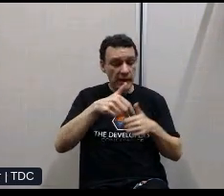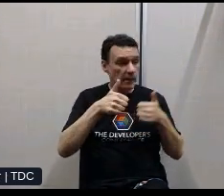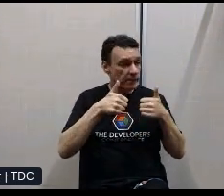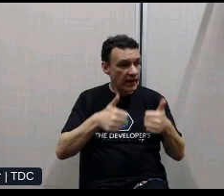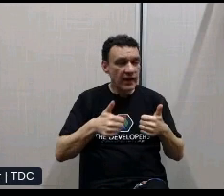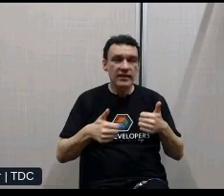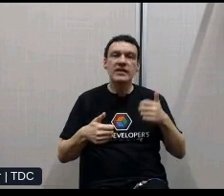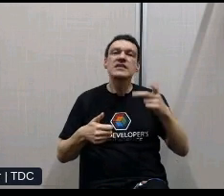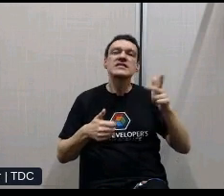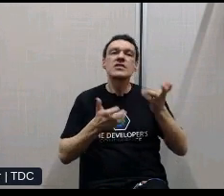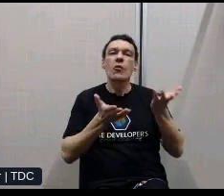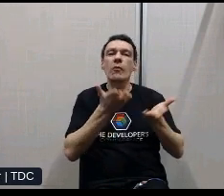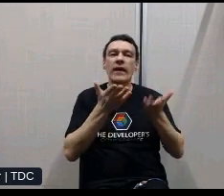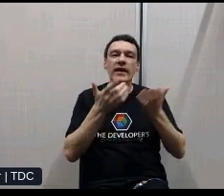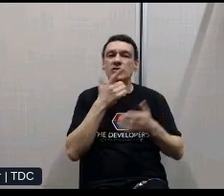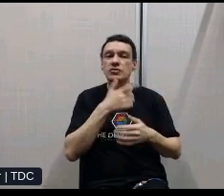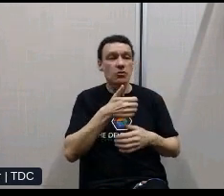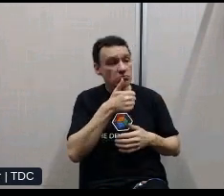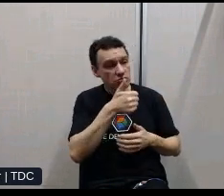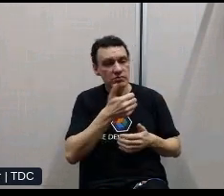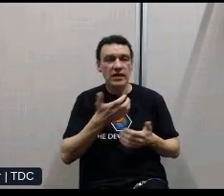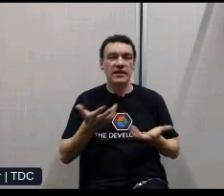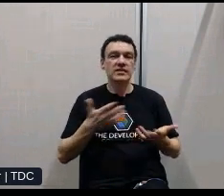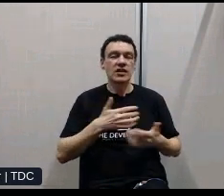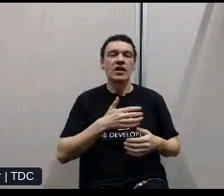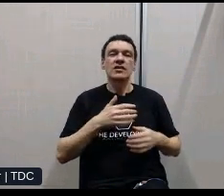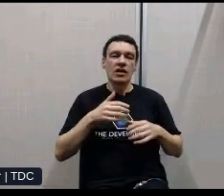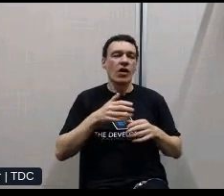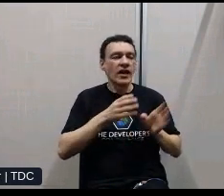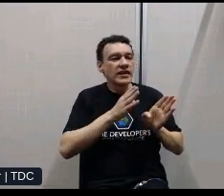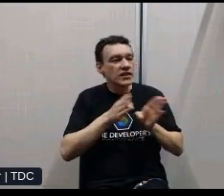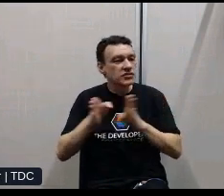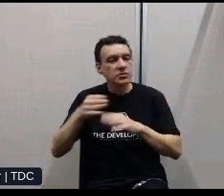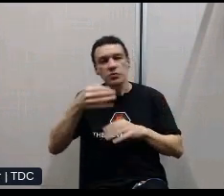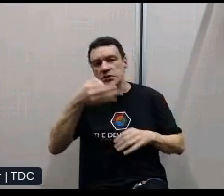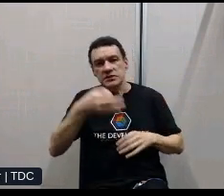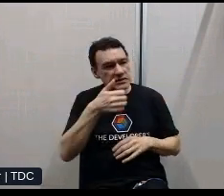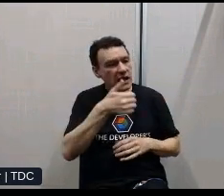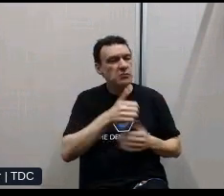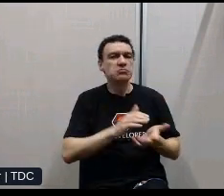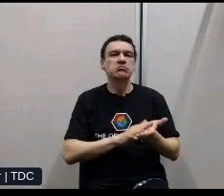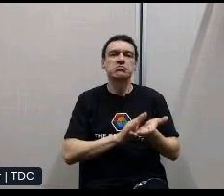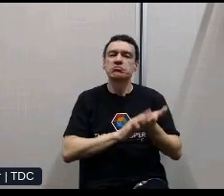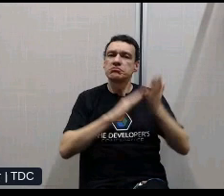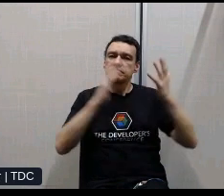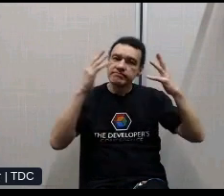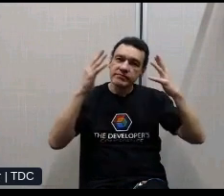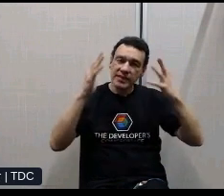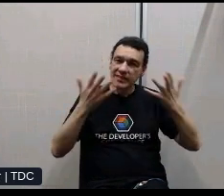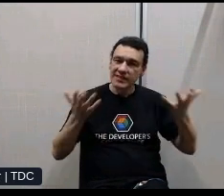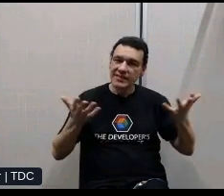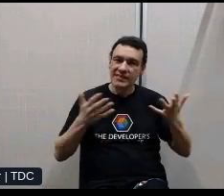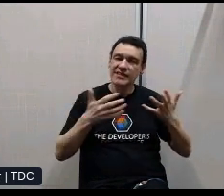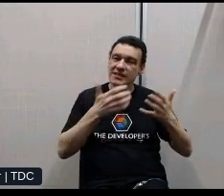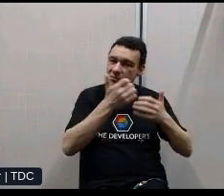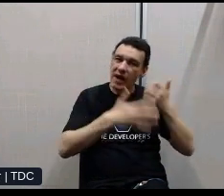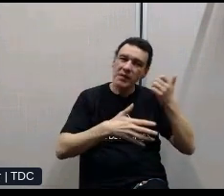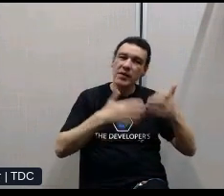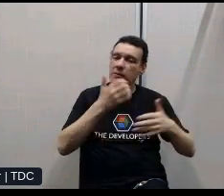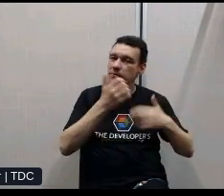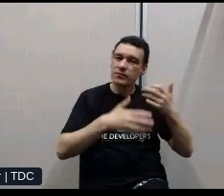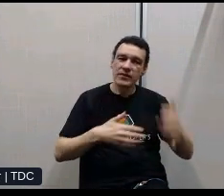ficando adequado, o seu ritmo bacana e assim por diante. Então, a gente dizendo isso com o